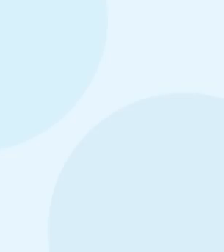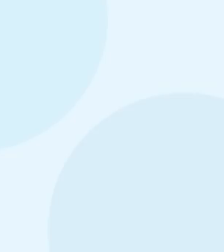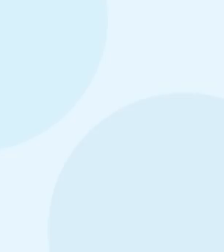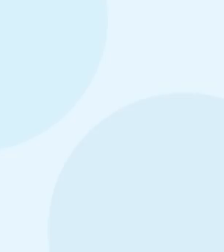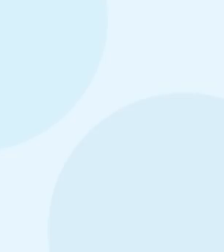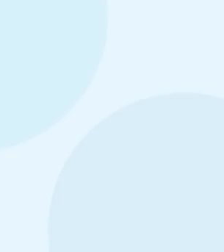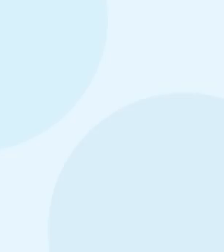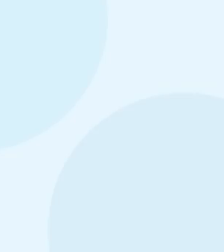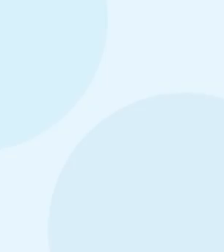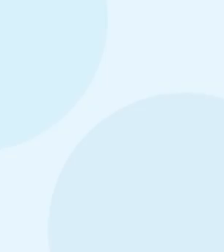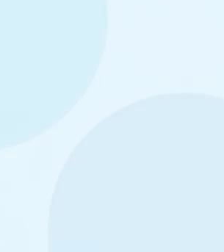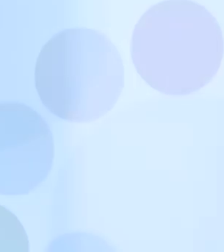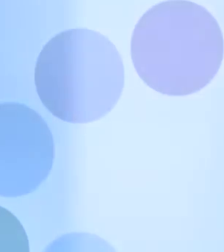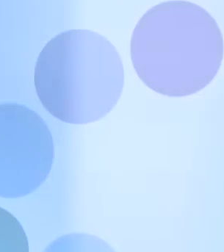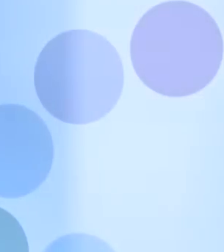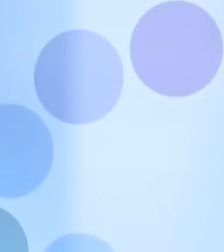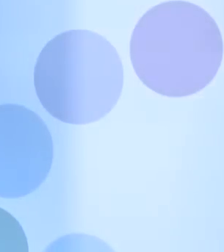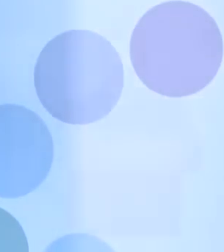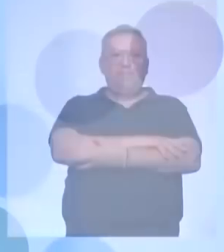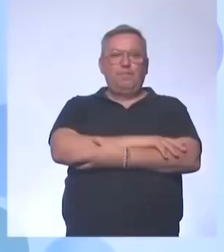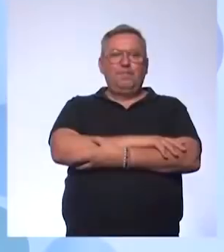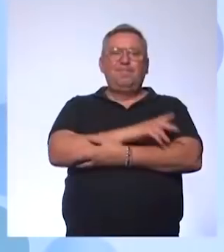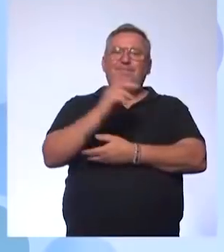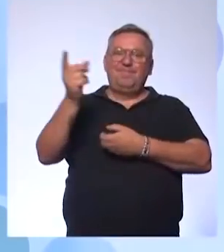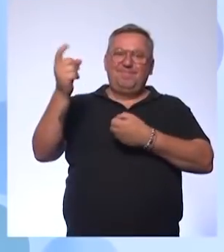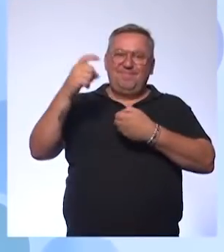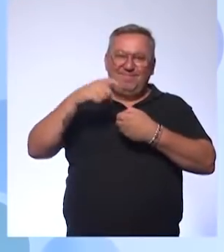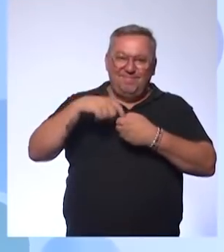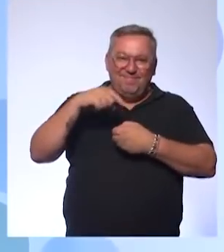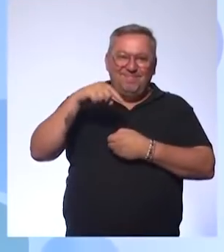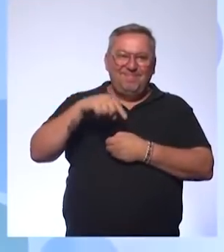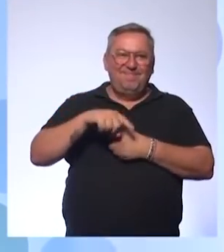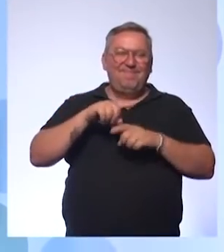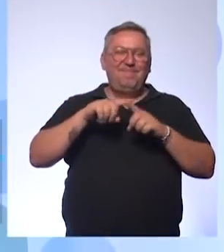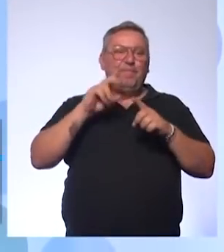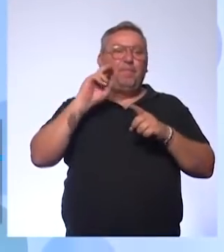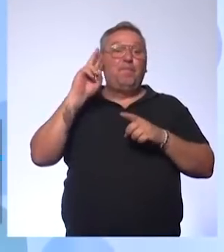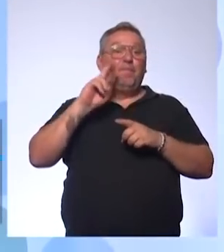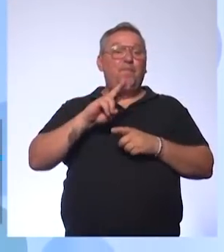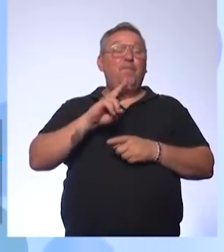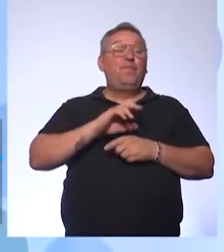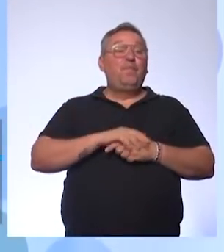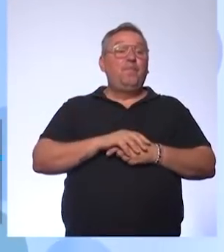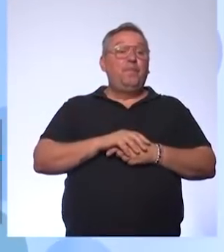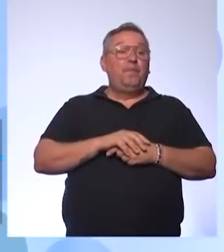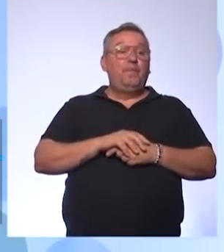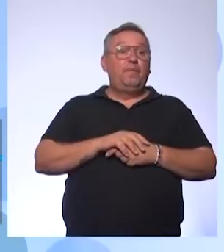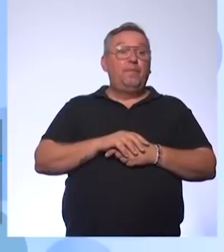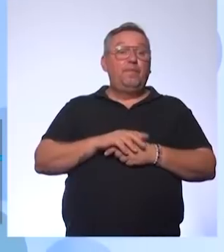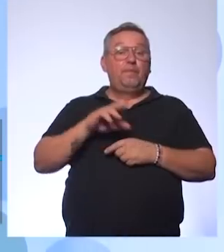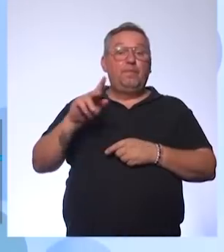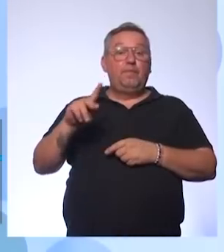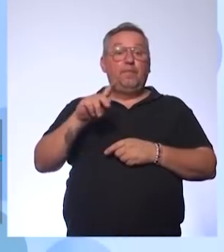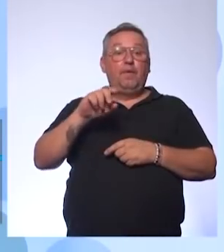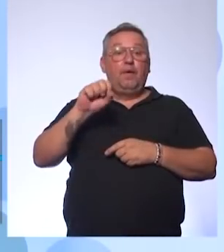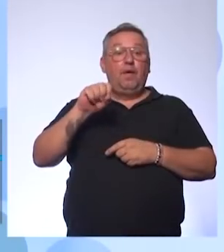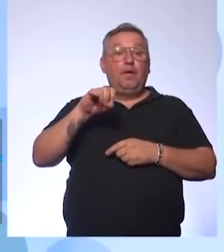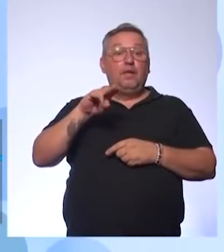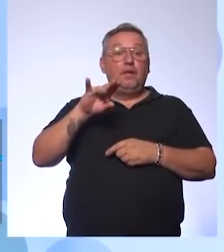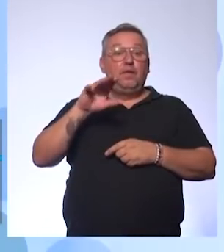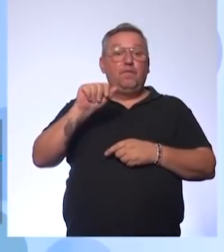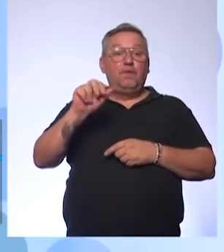Voltamos. Então, vamos lá. A Pro Silvia,